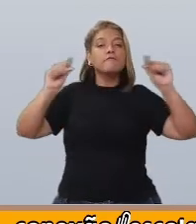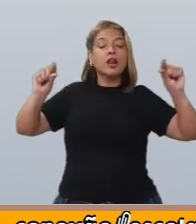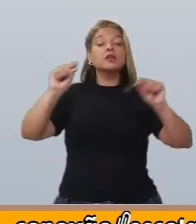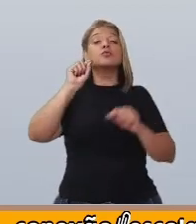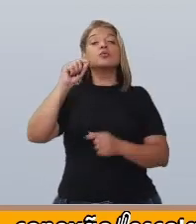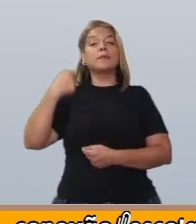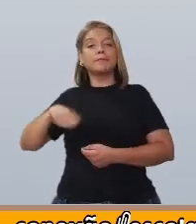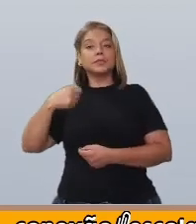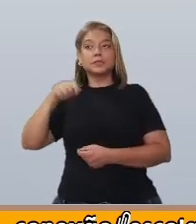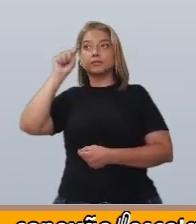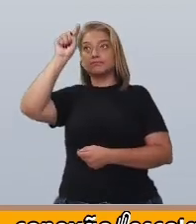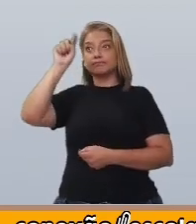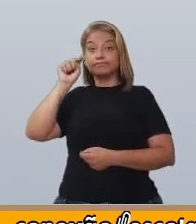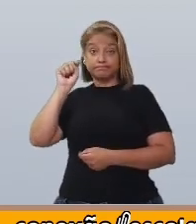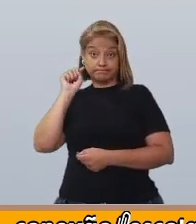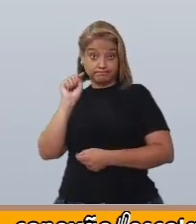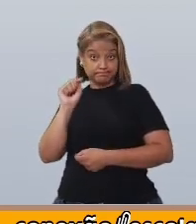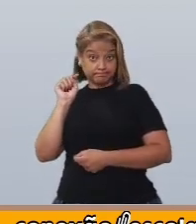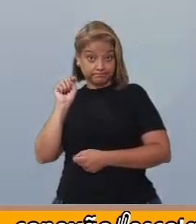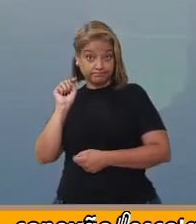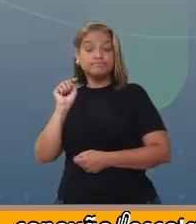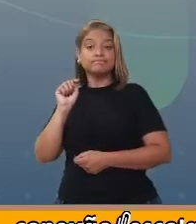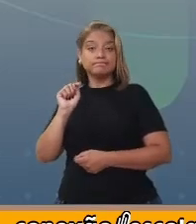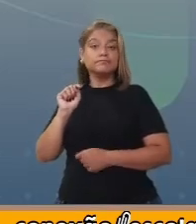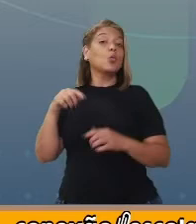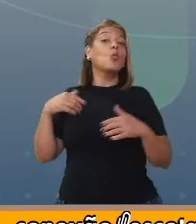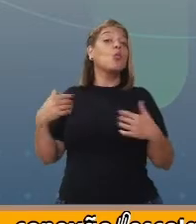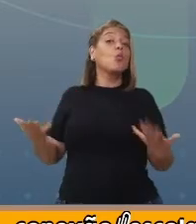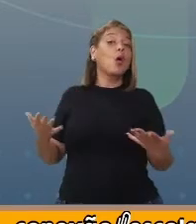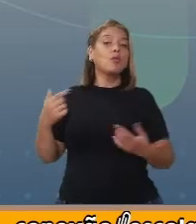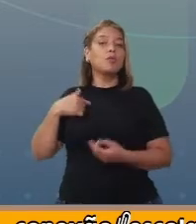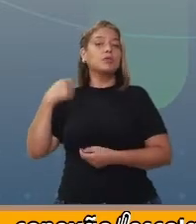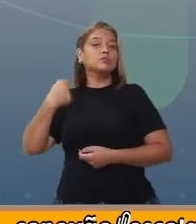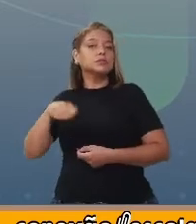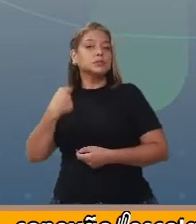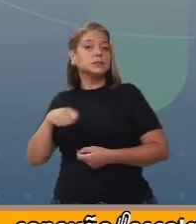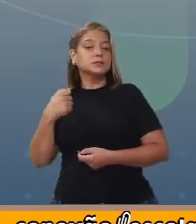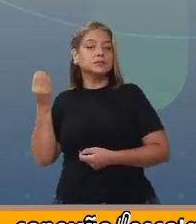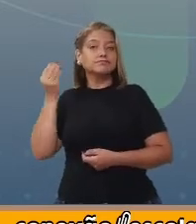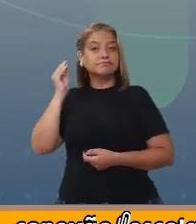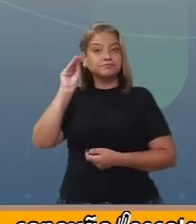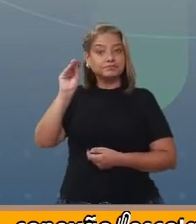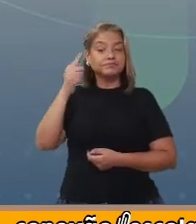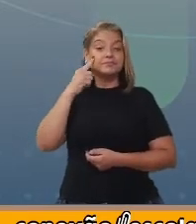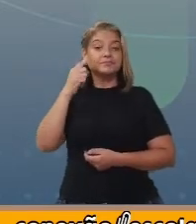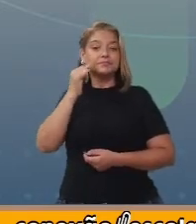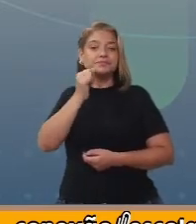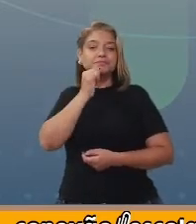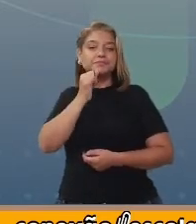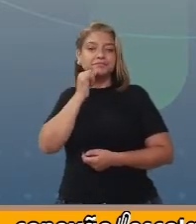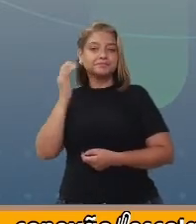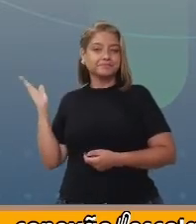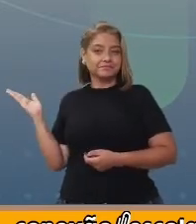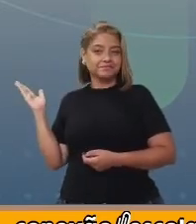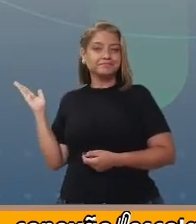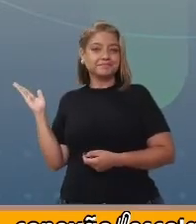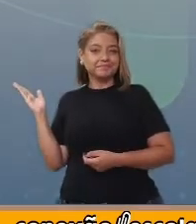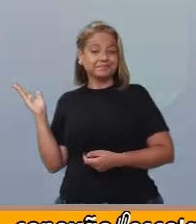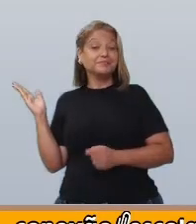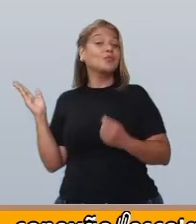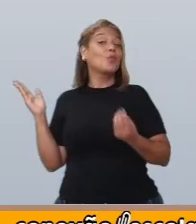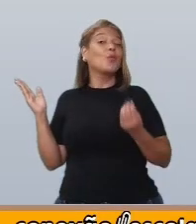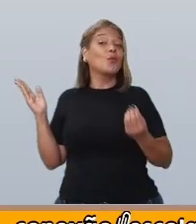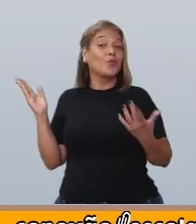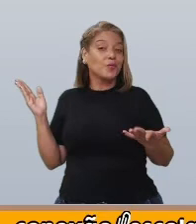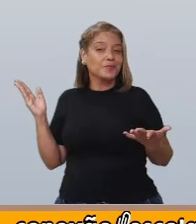de exclamação. Qual a pontuação correta? Vejam aí o exemplo. E agora, hein?